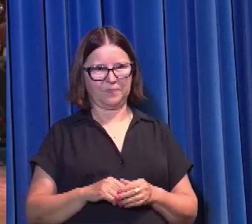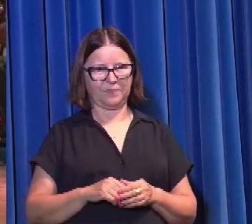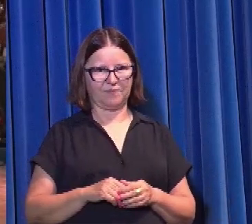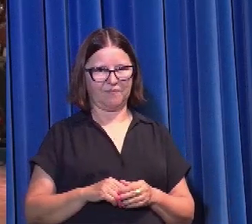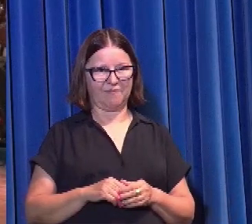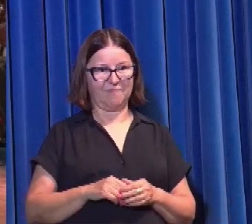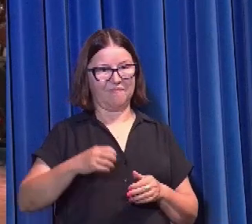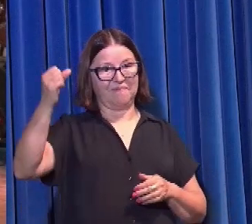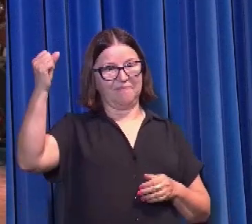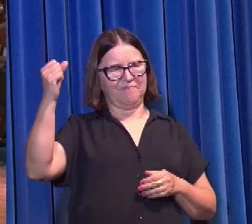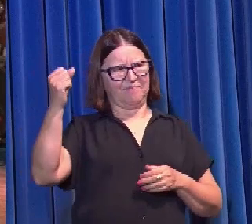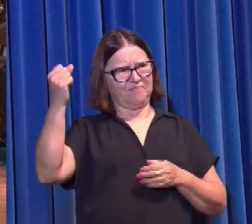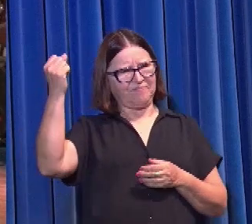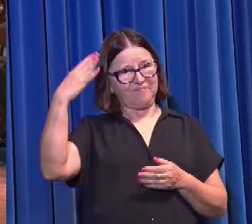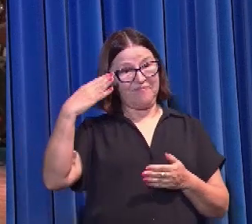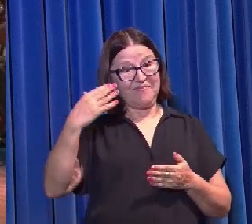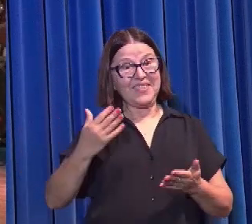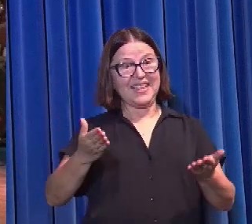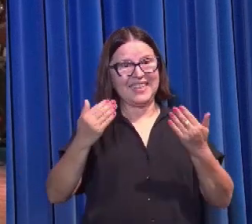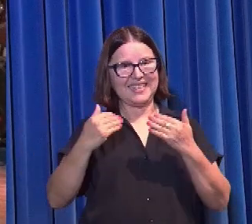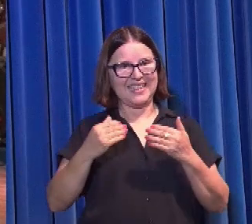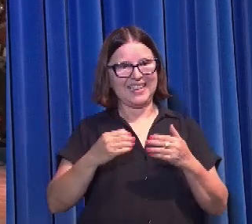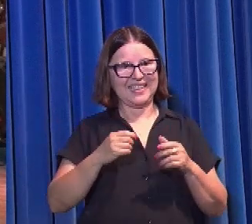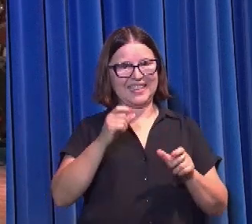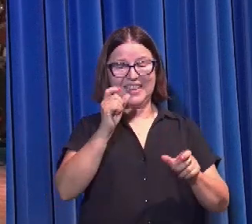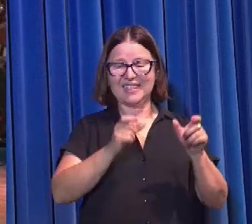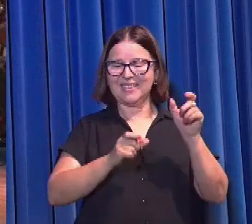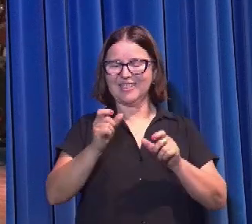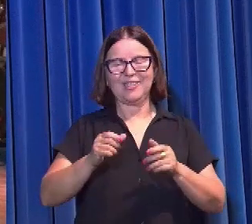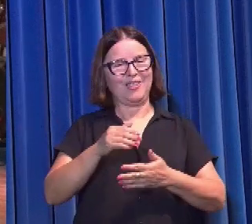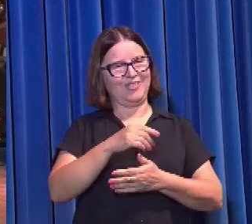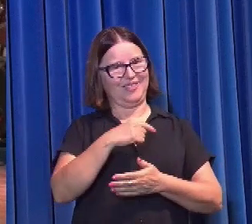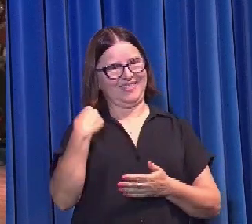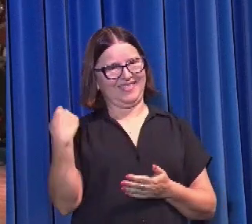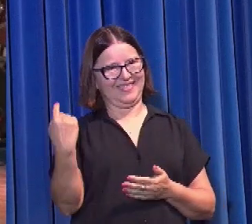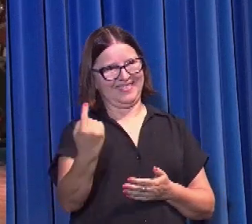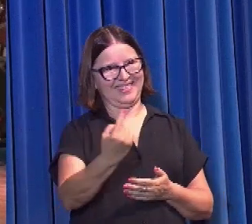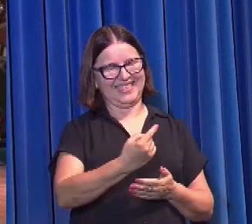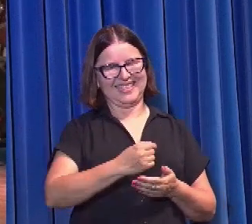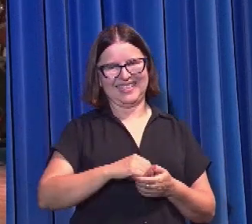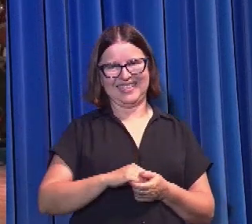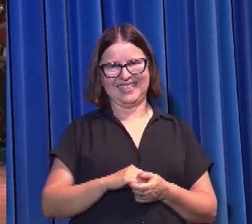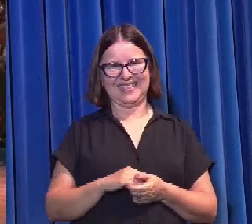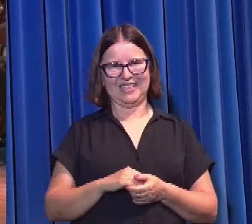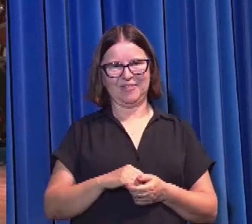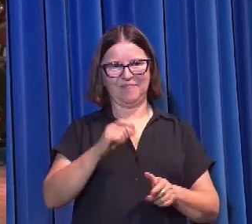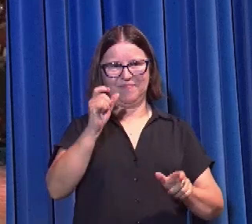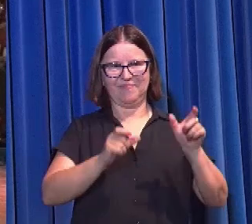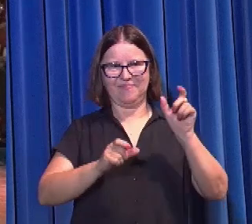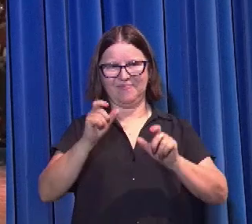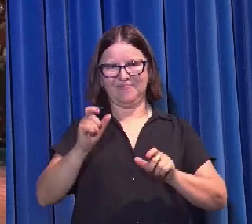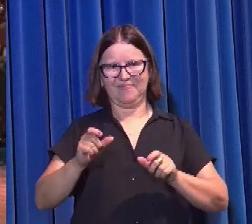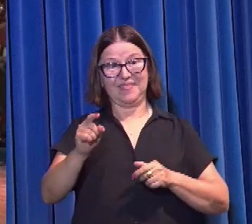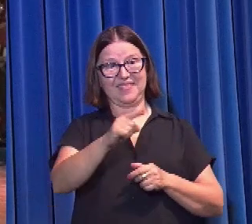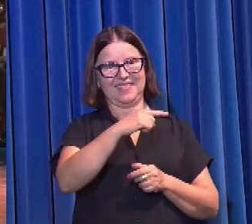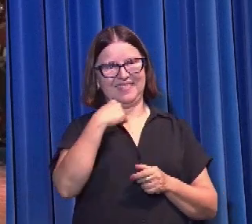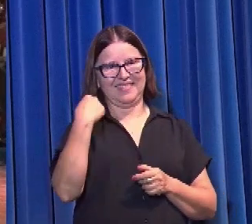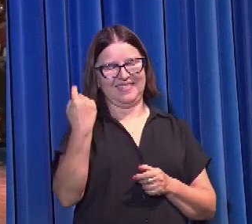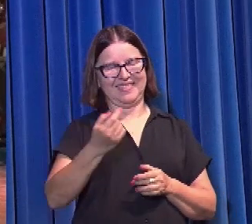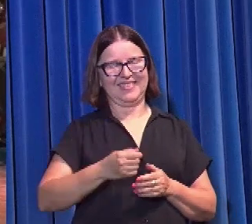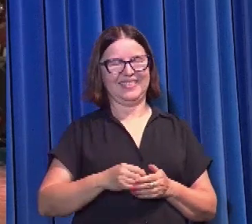A graça foi concedida a cada um de nós. Cada um de nós.